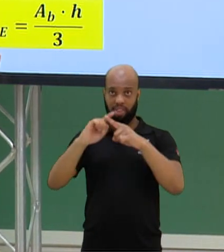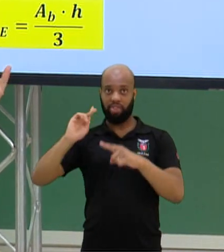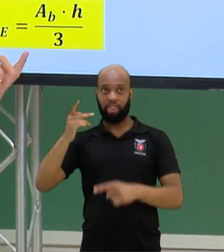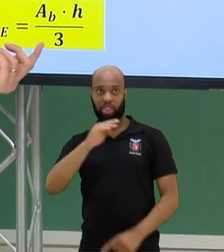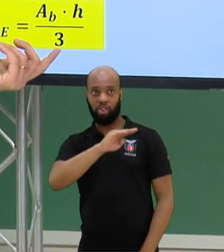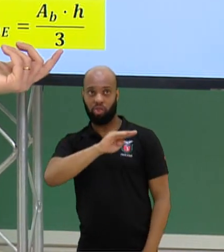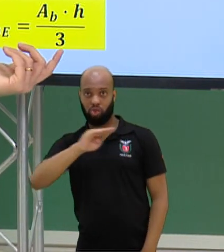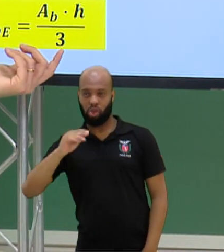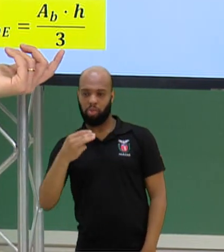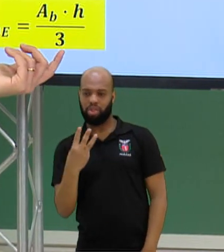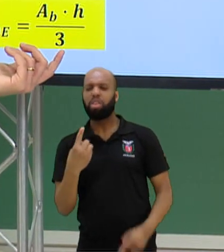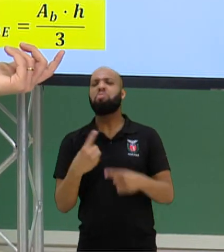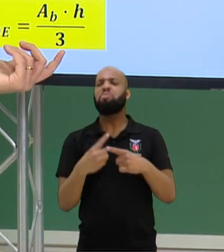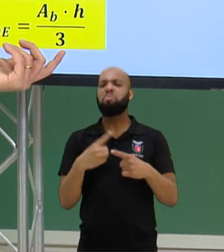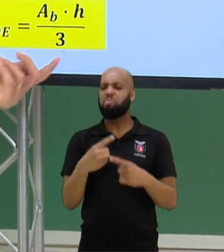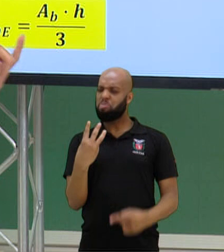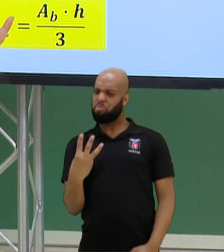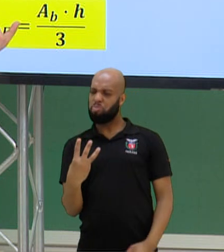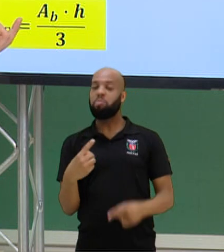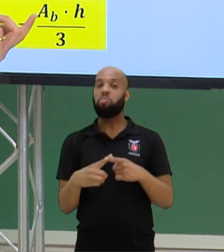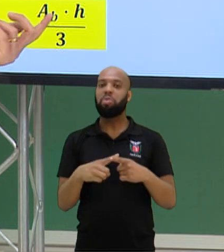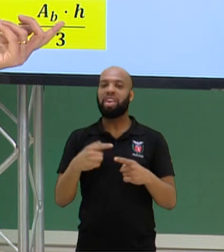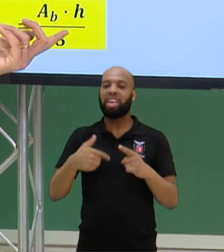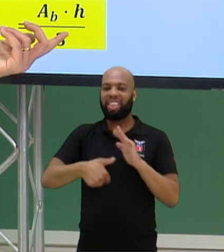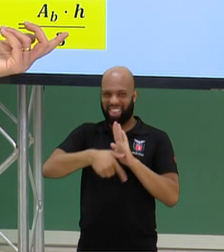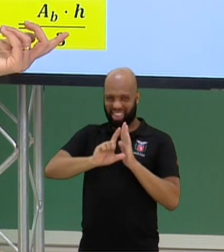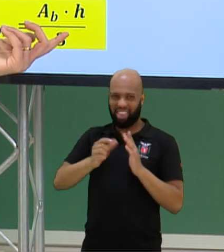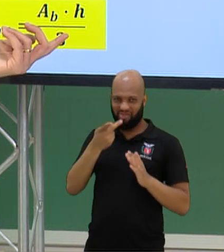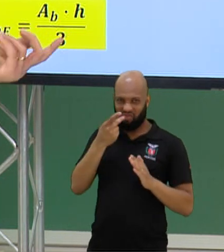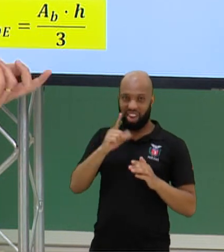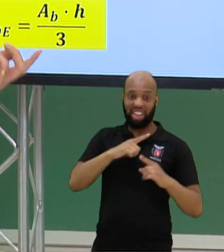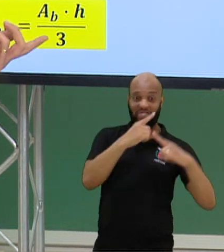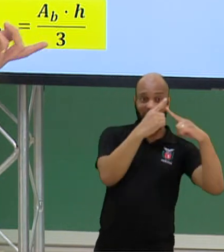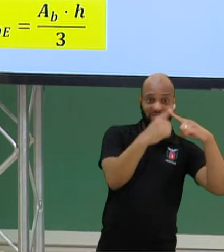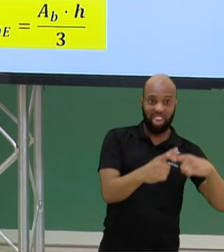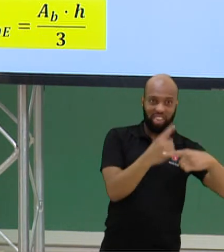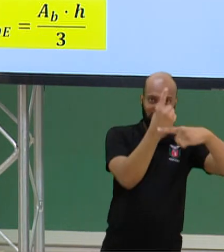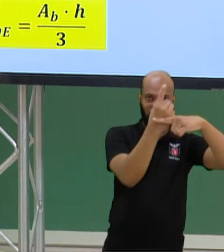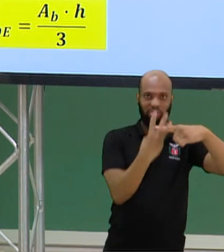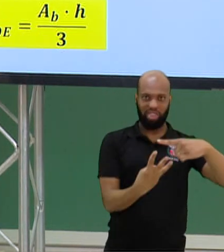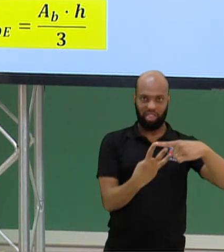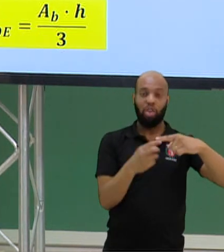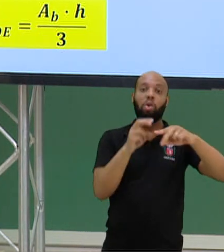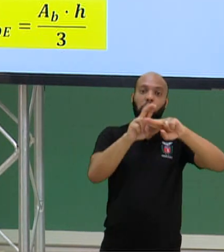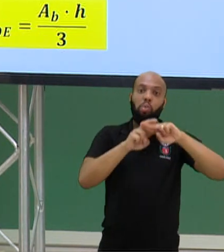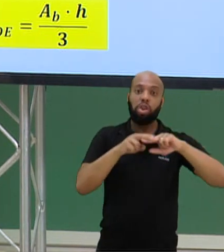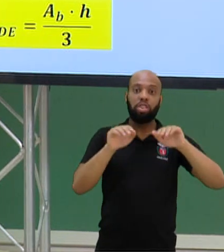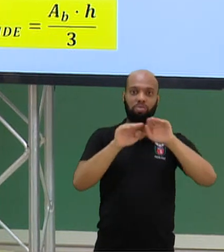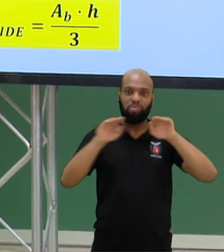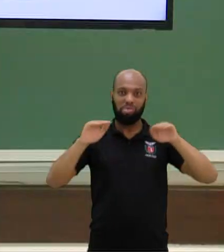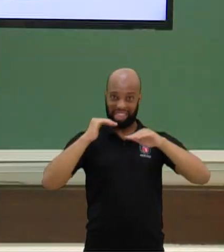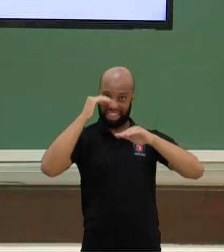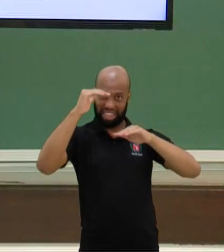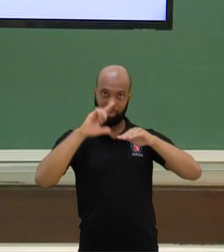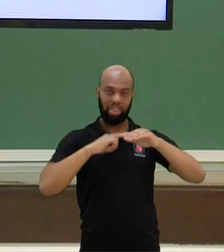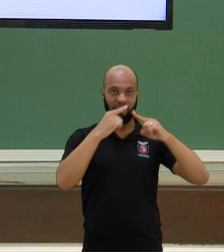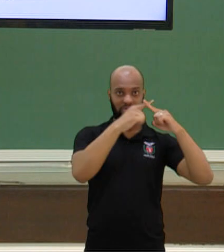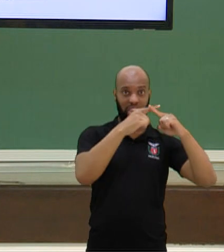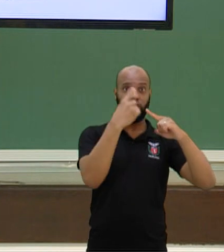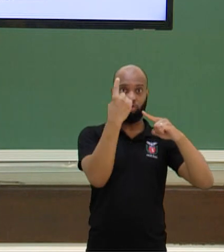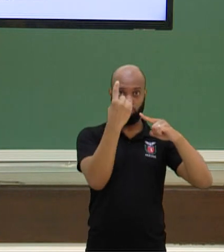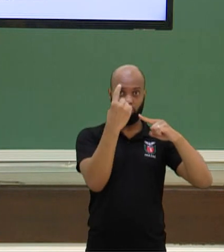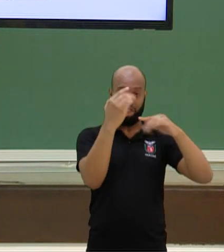Esse 3 está multiplicando aqui embaixo, tá bom? E aqui em cima eu estou multiplicando por 1. Então, essa é a nossa fórmula para calcular, tá